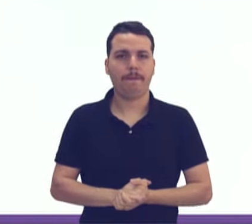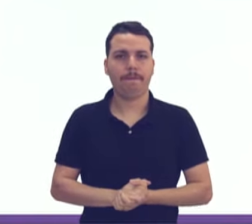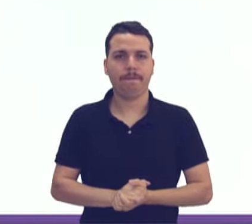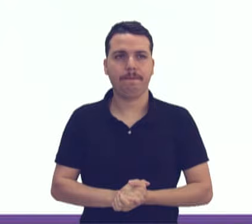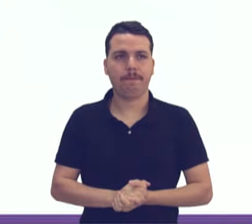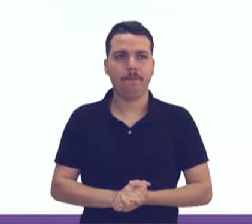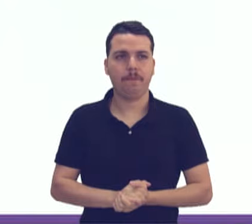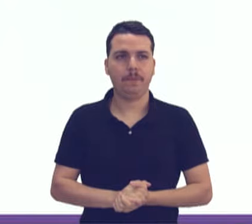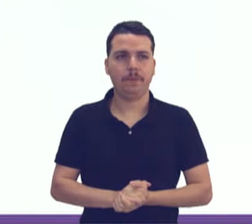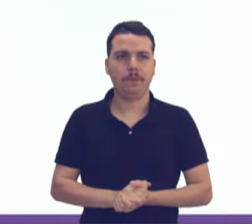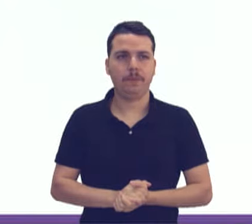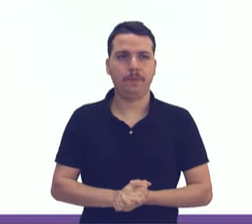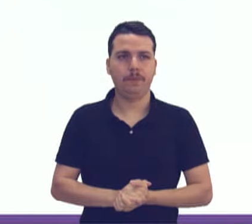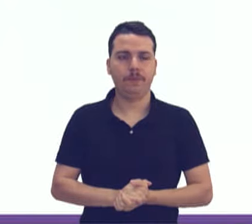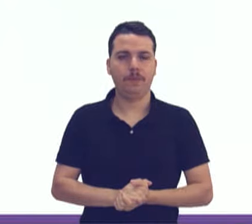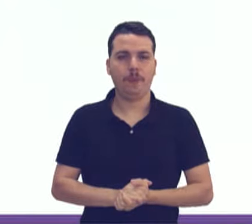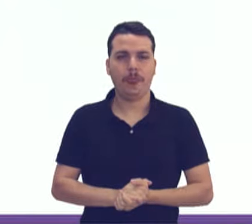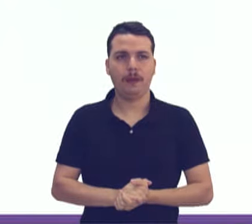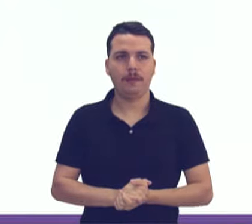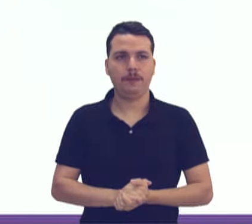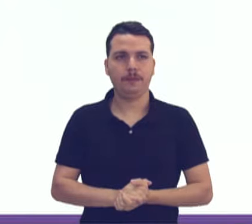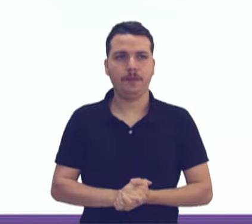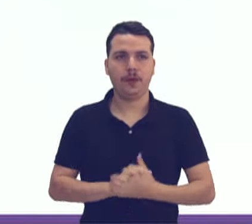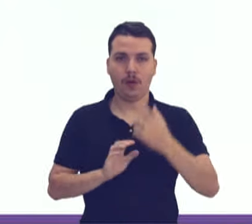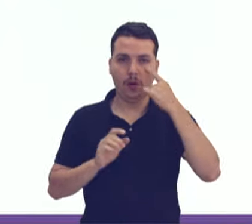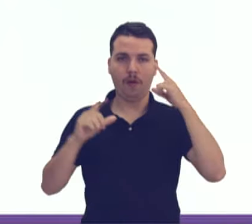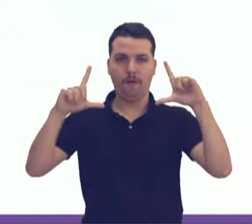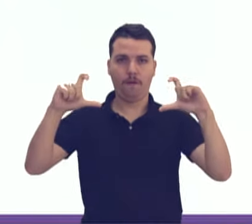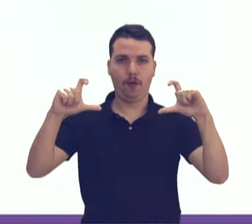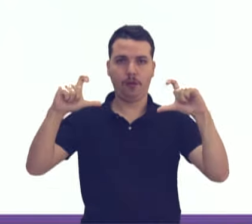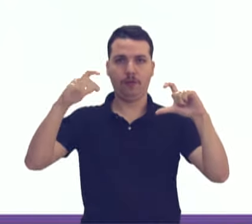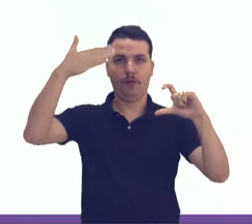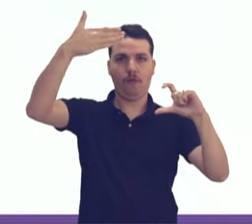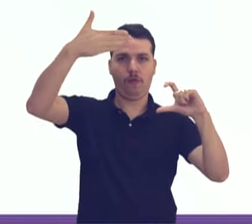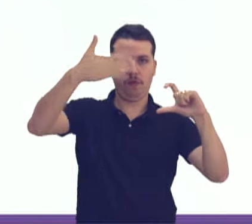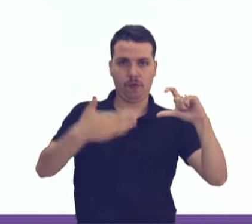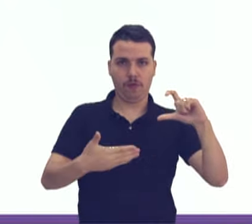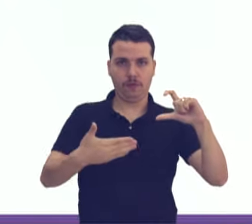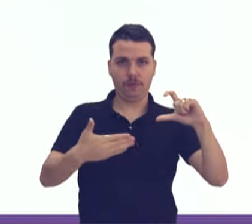e aí e a foto